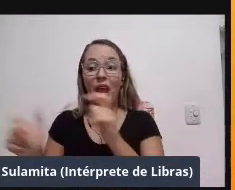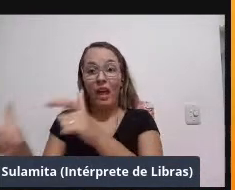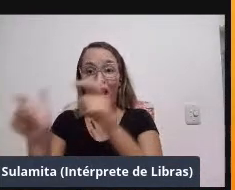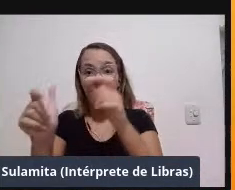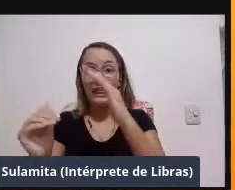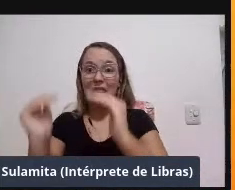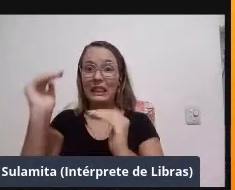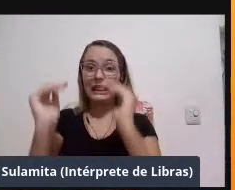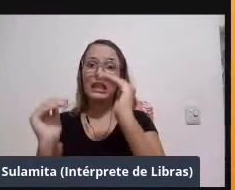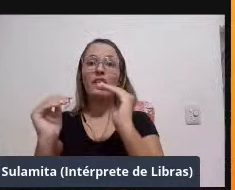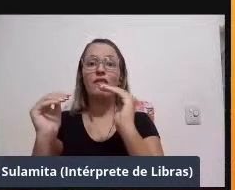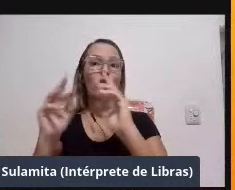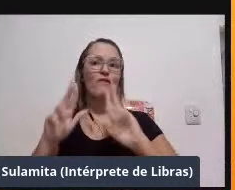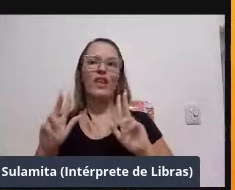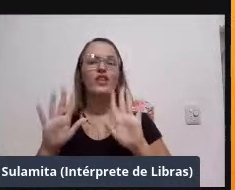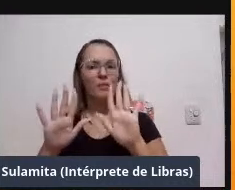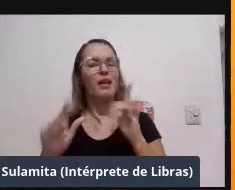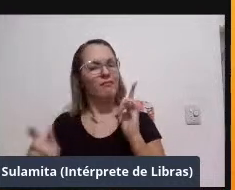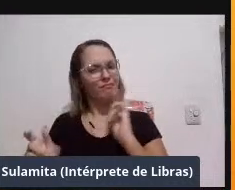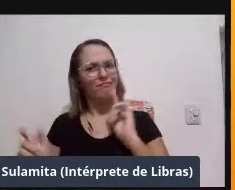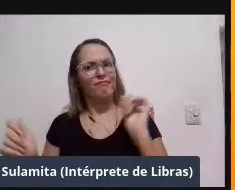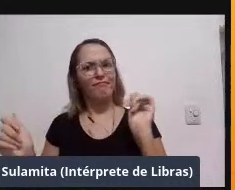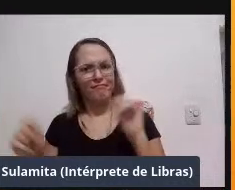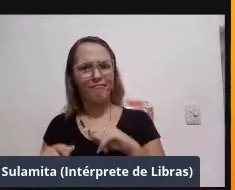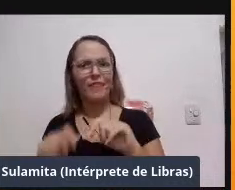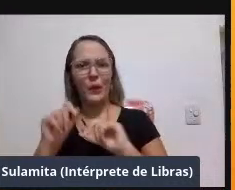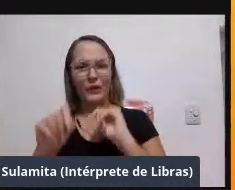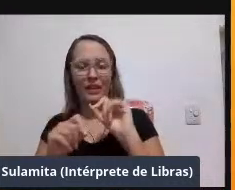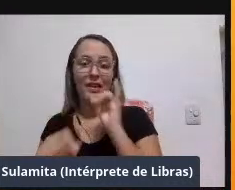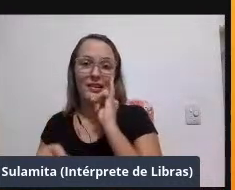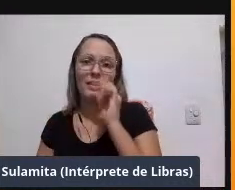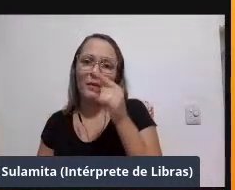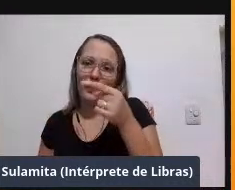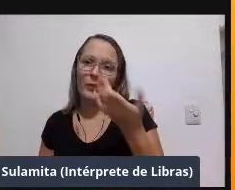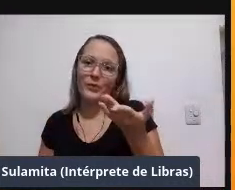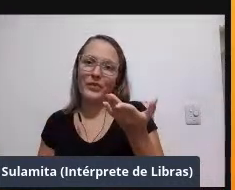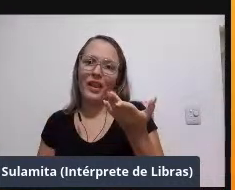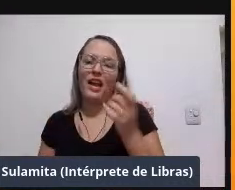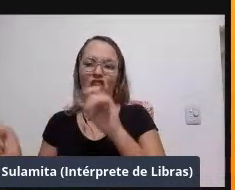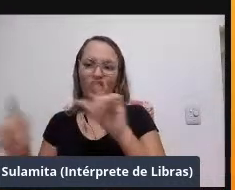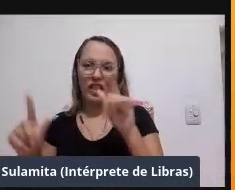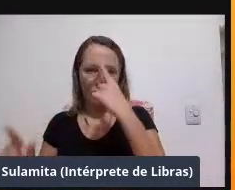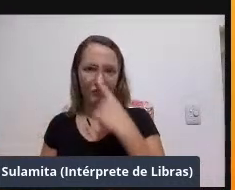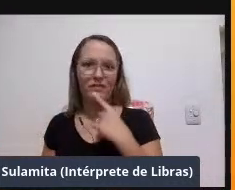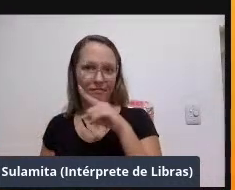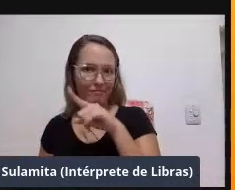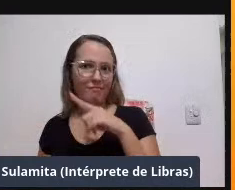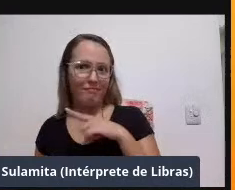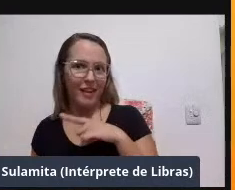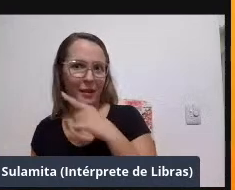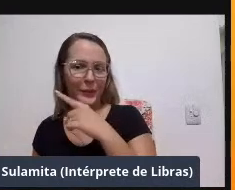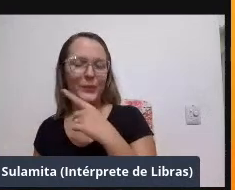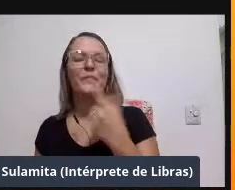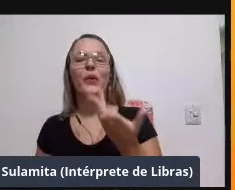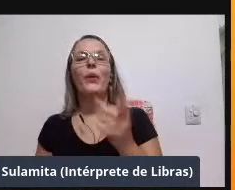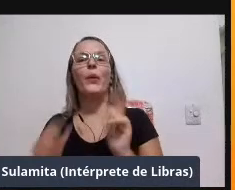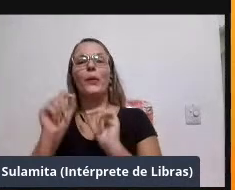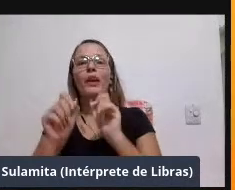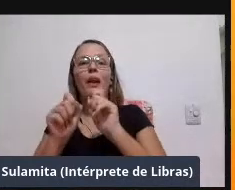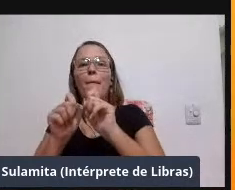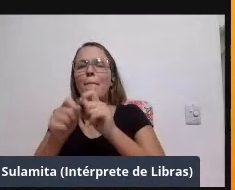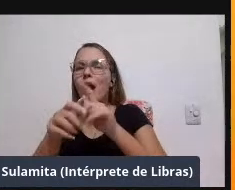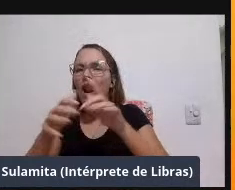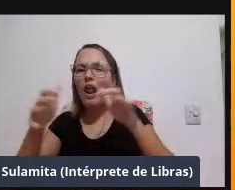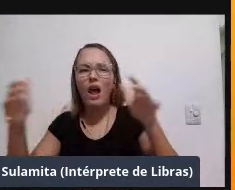de acervos, né, que eu botei aqui como exemplo, e diferentes tipos de fontes, né, ampliação das fontes, que cada vez mais